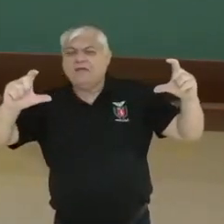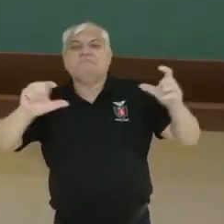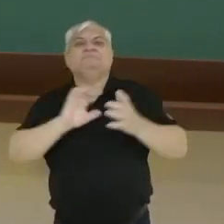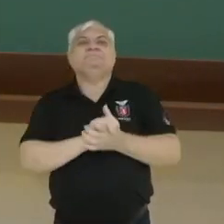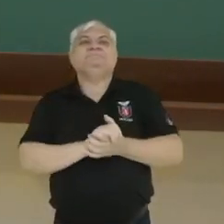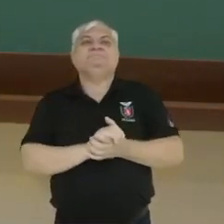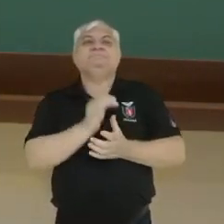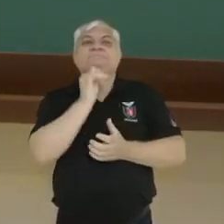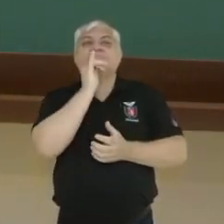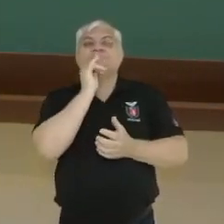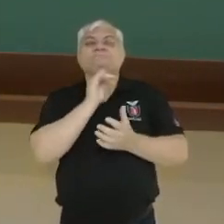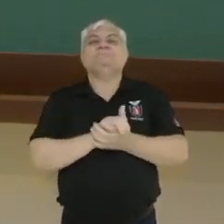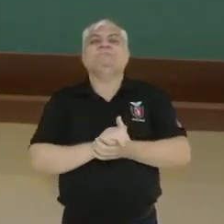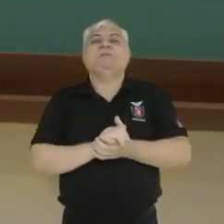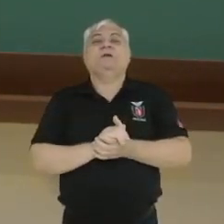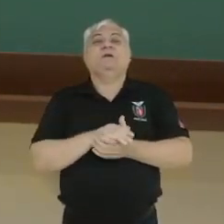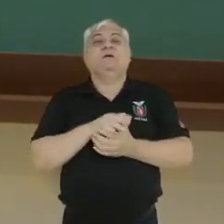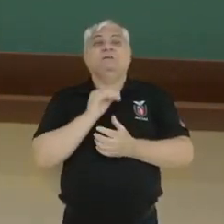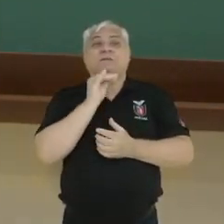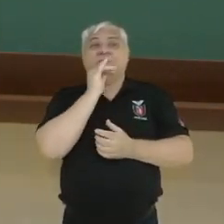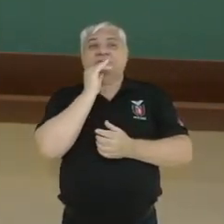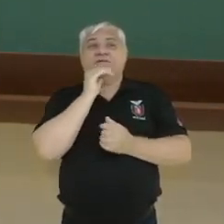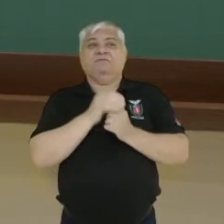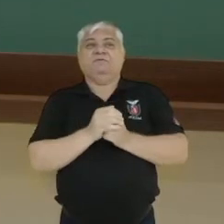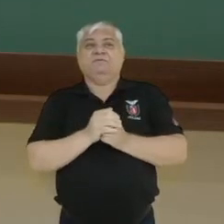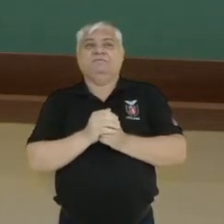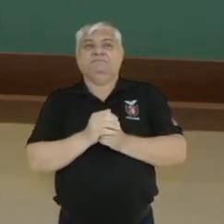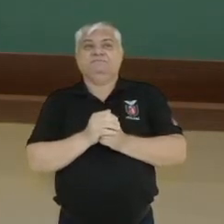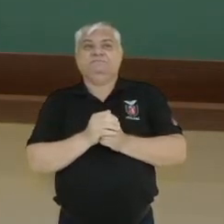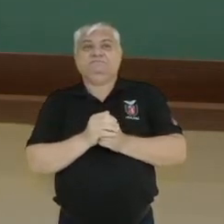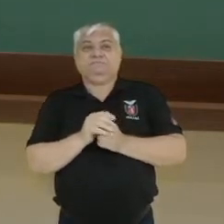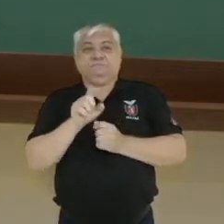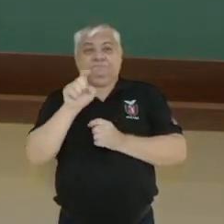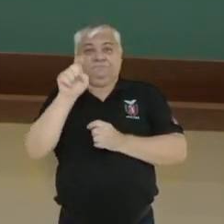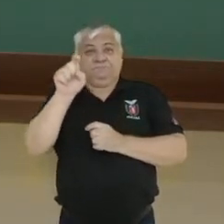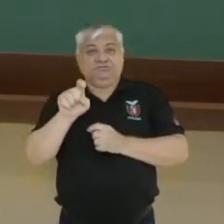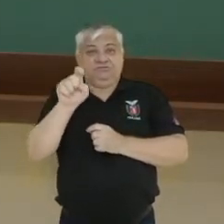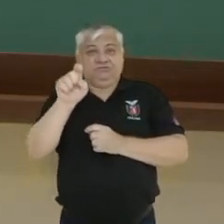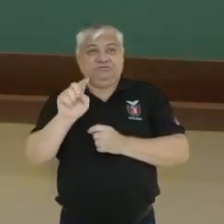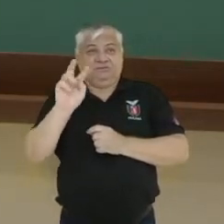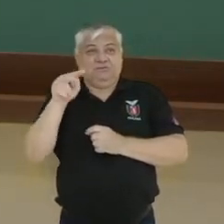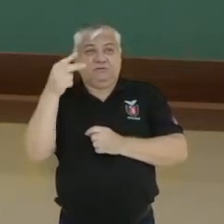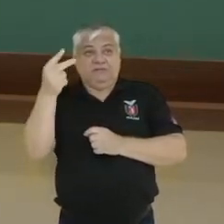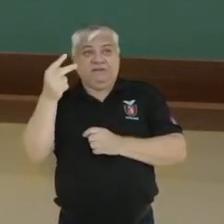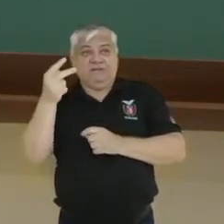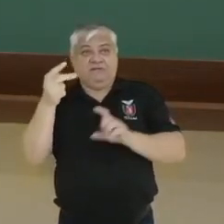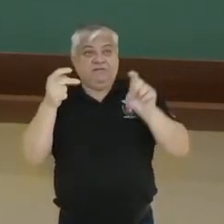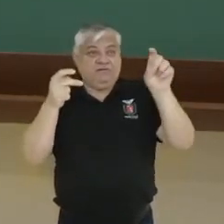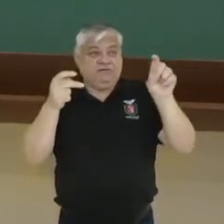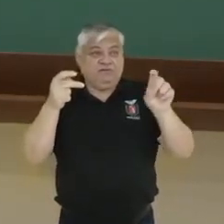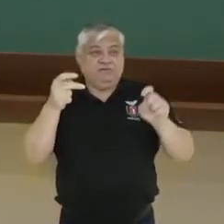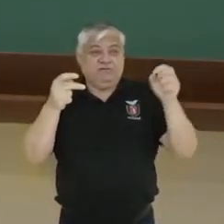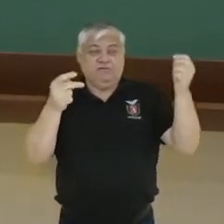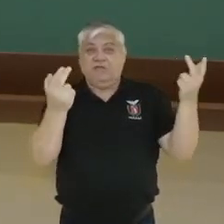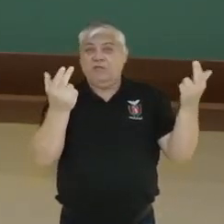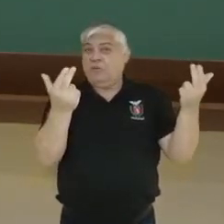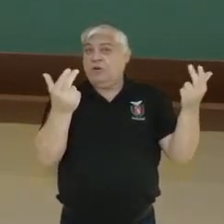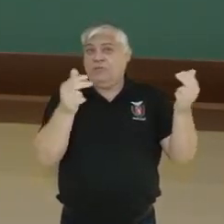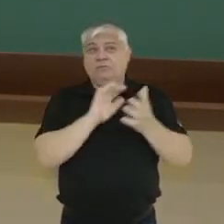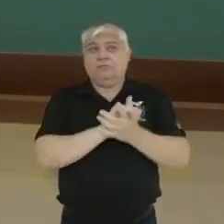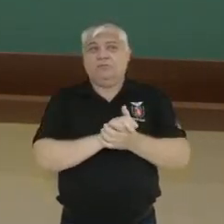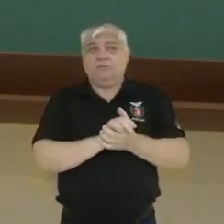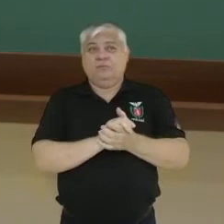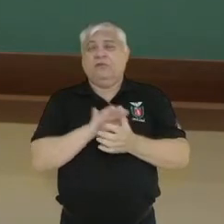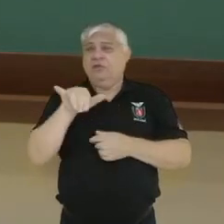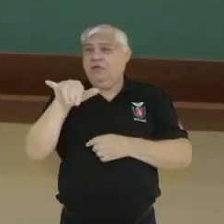uma do lado da outra. Ou seja, a gente vai dizer que este valor de x ao quadrado concorda que é igual a x ao quadrado. O